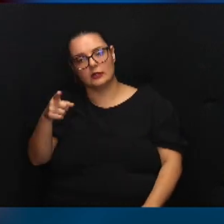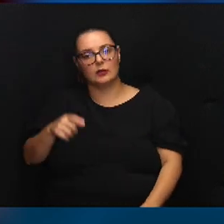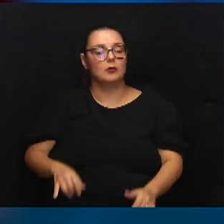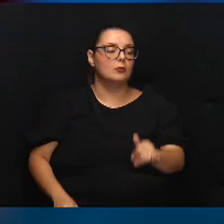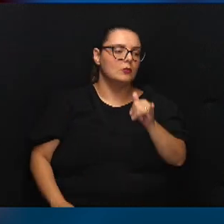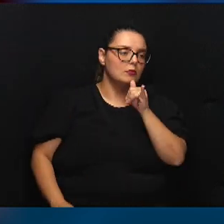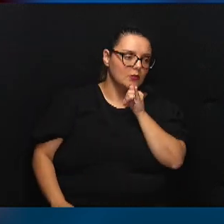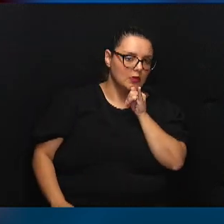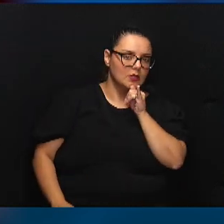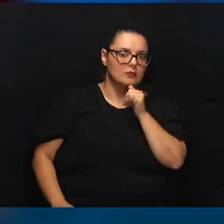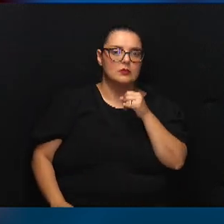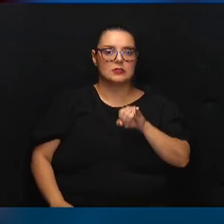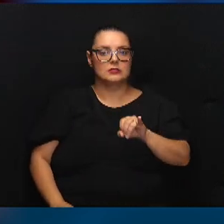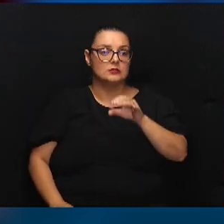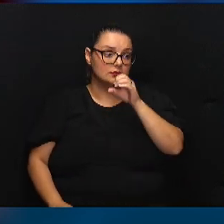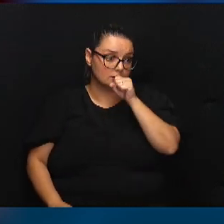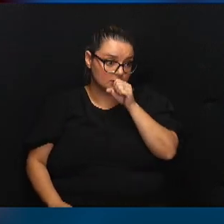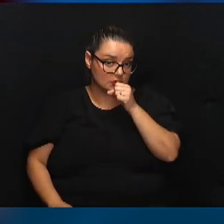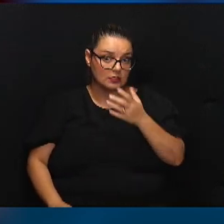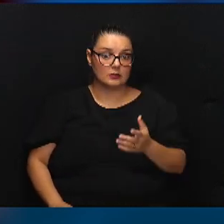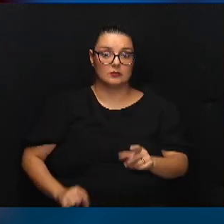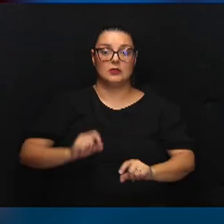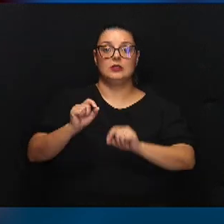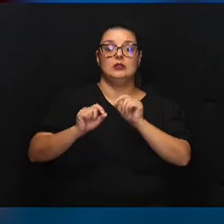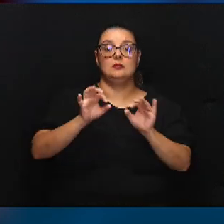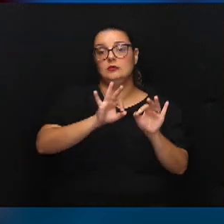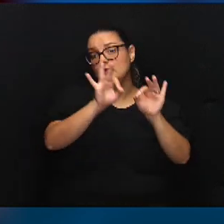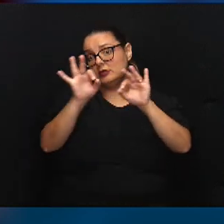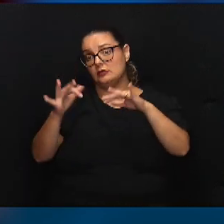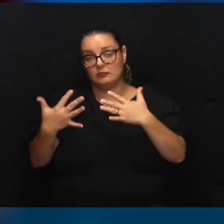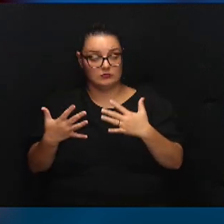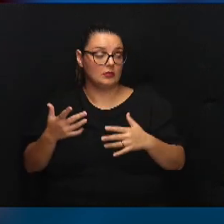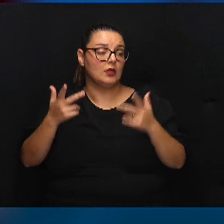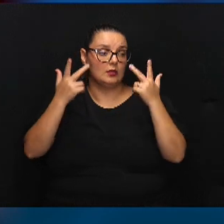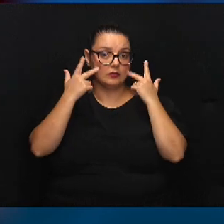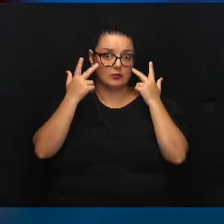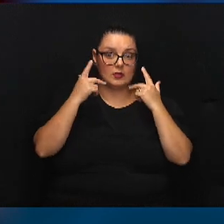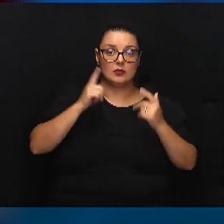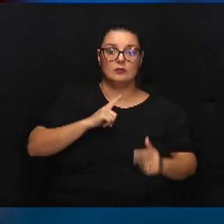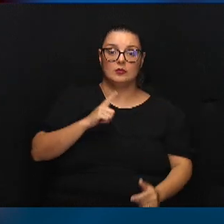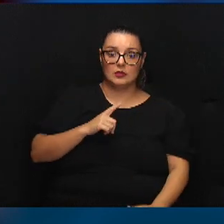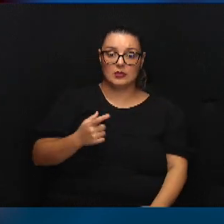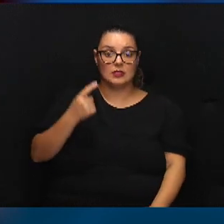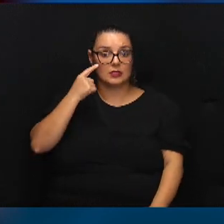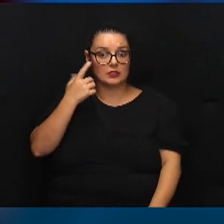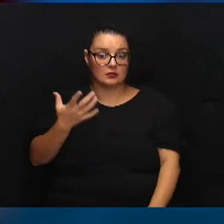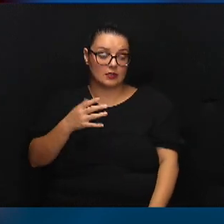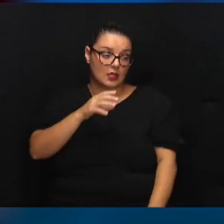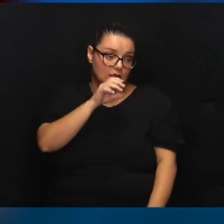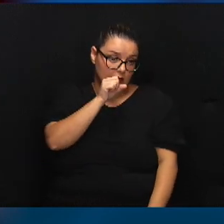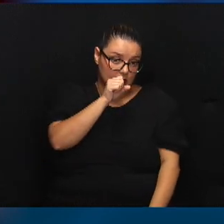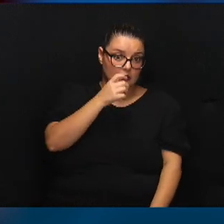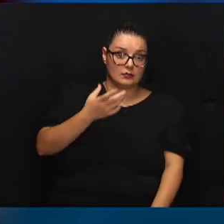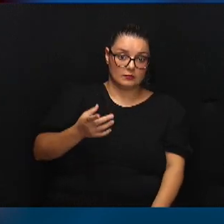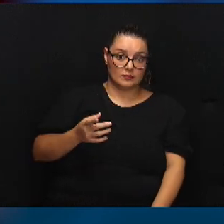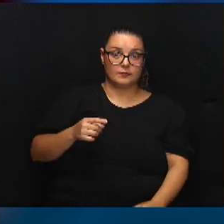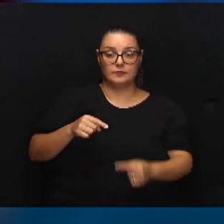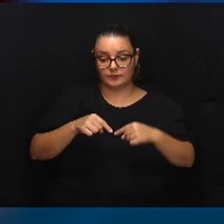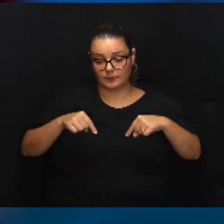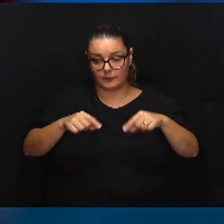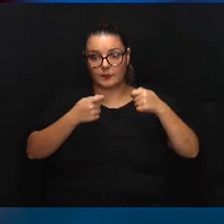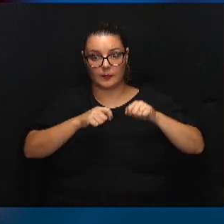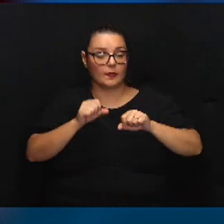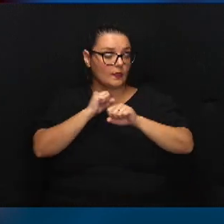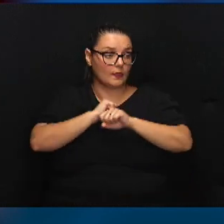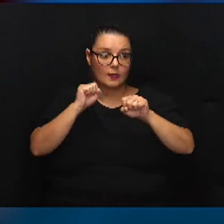exemplo, se isso for num sábado, quem está assistindo o programa, e geralmente a gente tem esse senso comum de que sábado é o dia que os salões de beleza